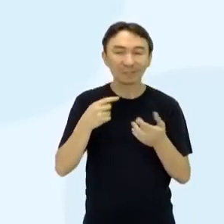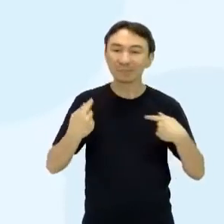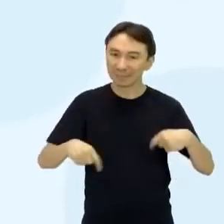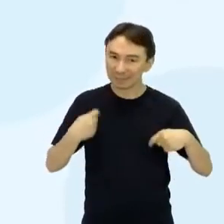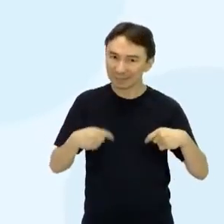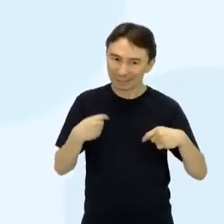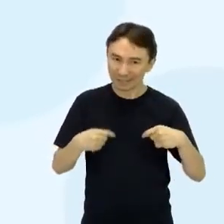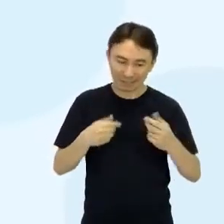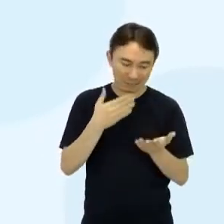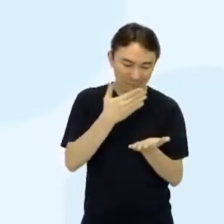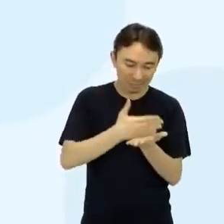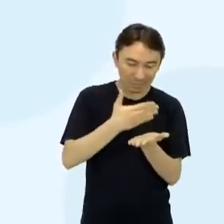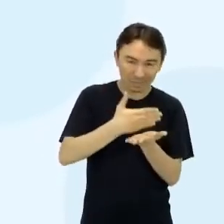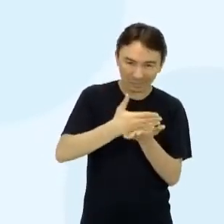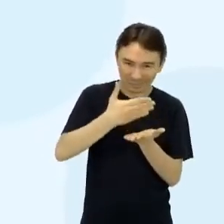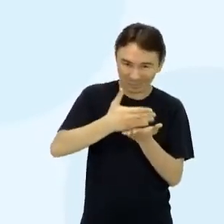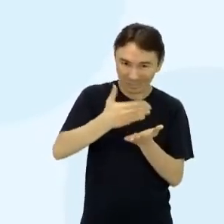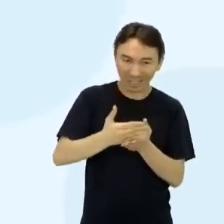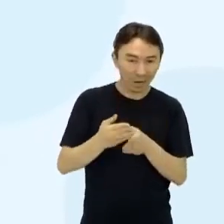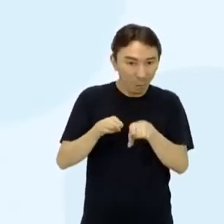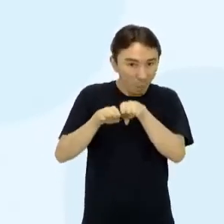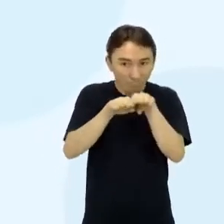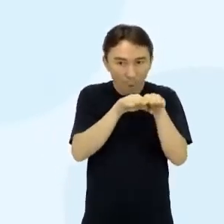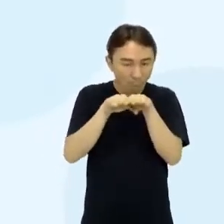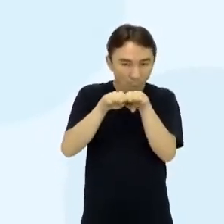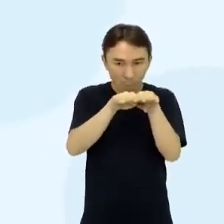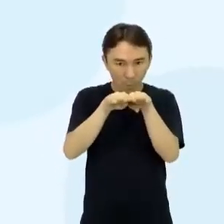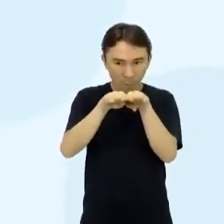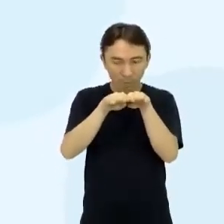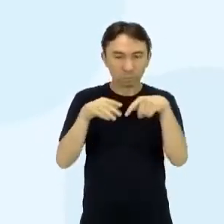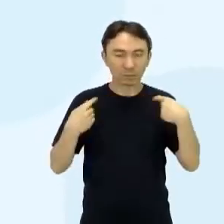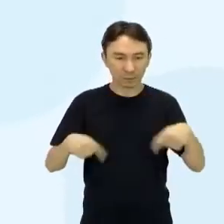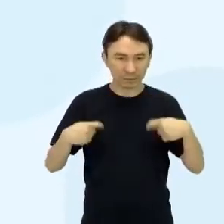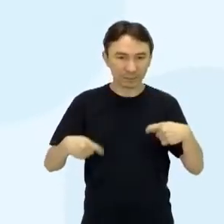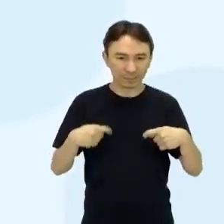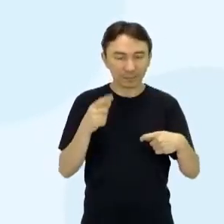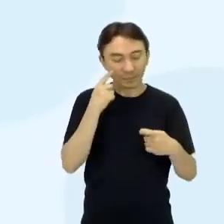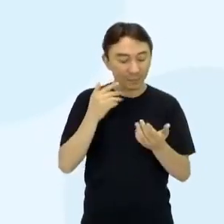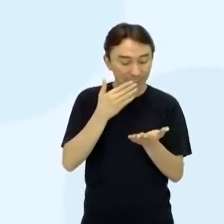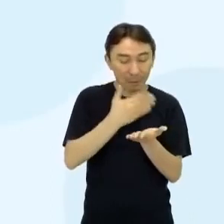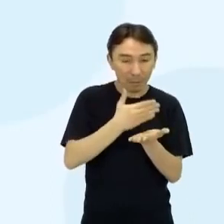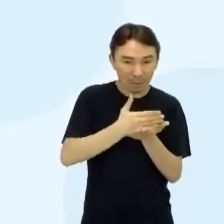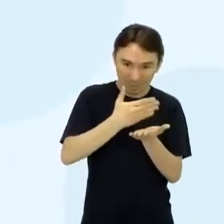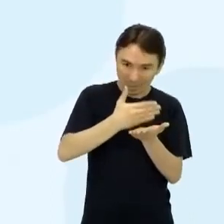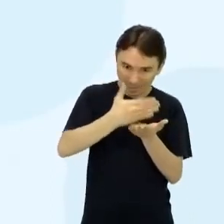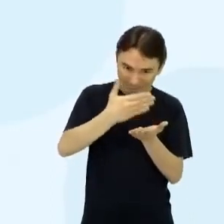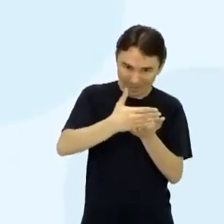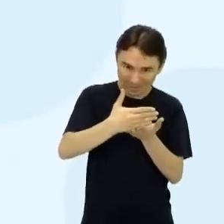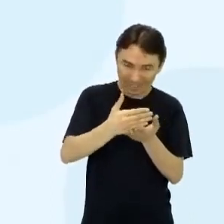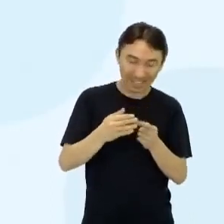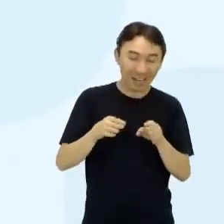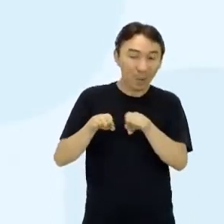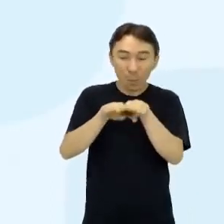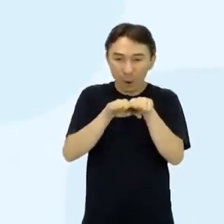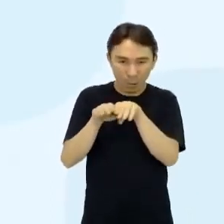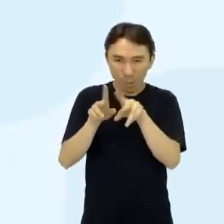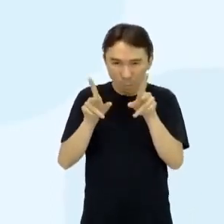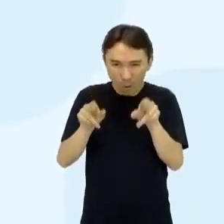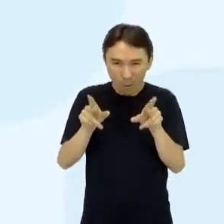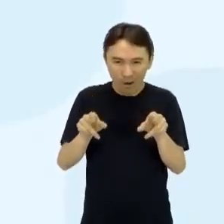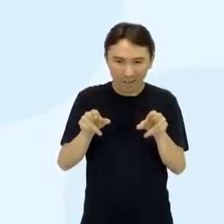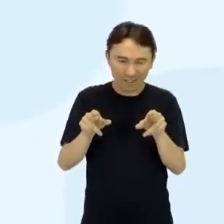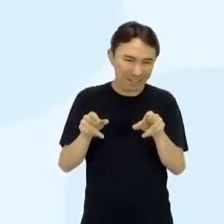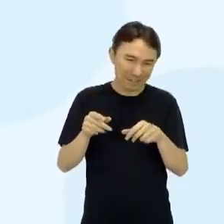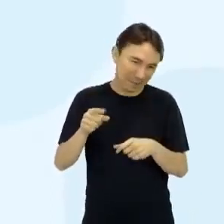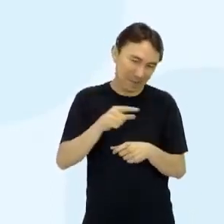pedaços iguaizinhos. Se a gente vai dividir em pedaços iguaizinhos, a operação que nós vamos utilizar primeiro aí, não vou